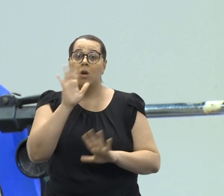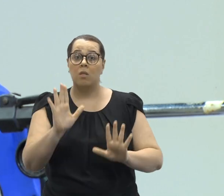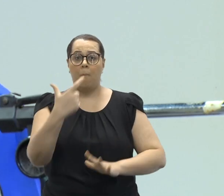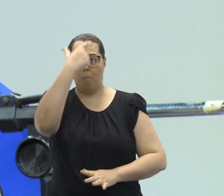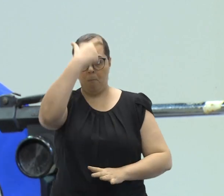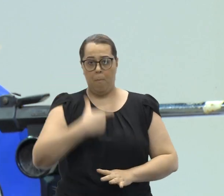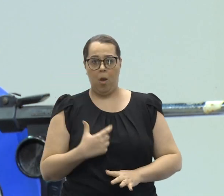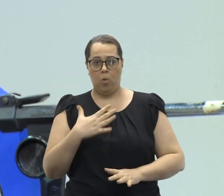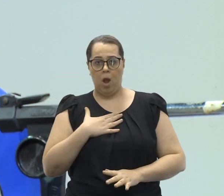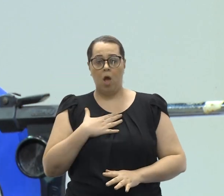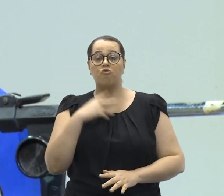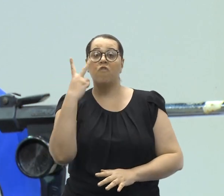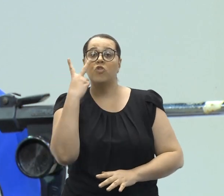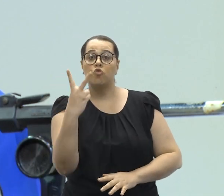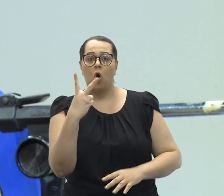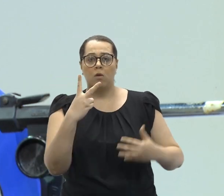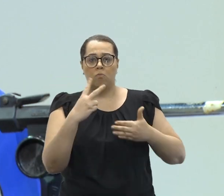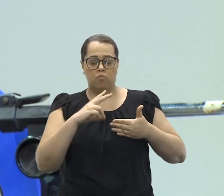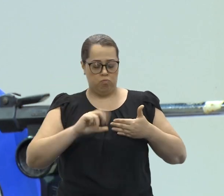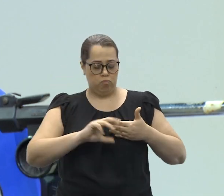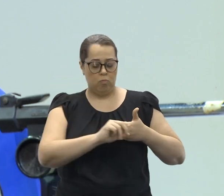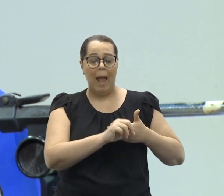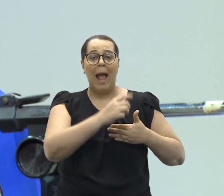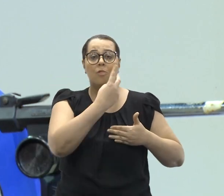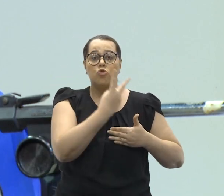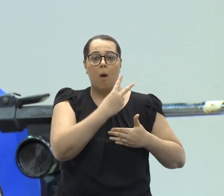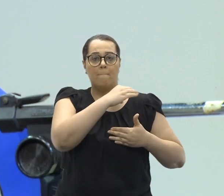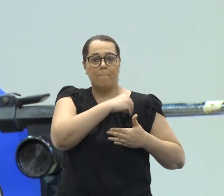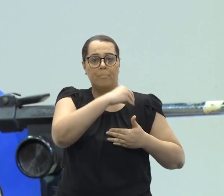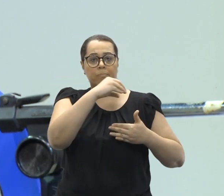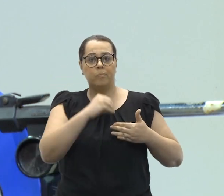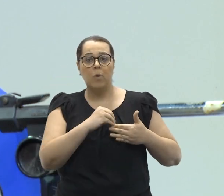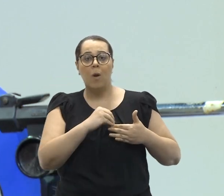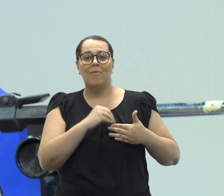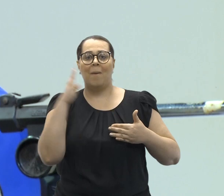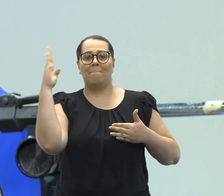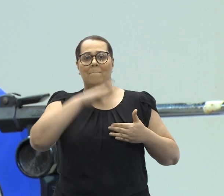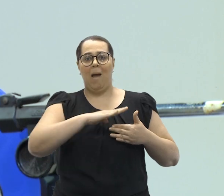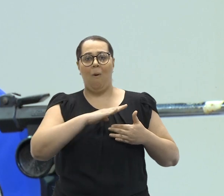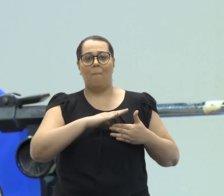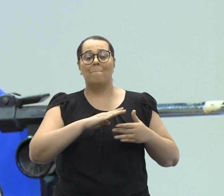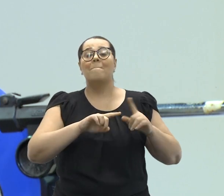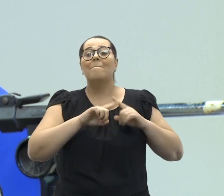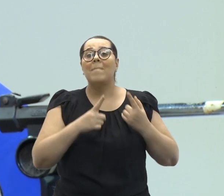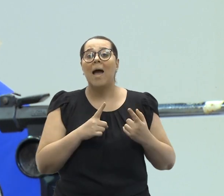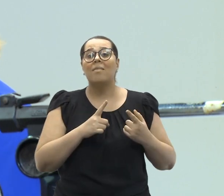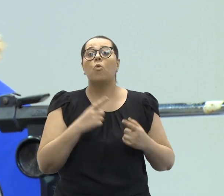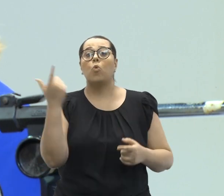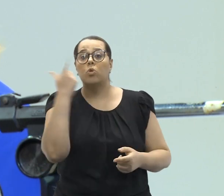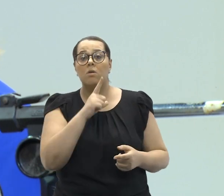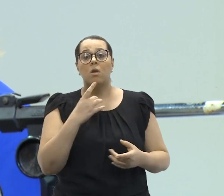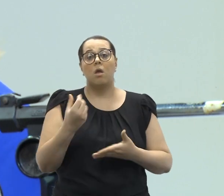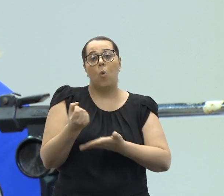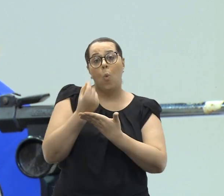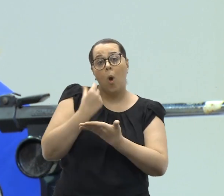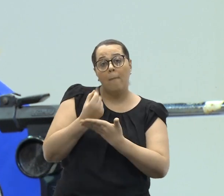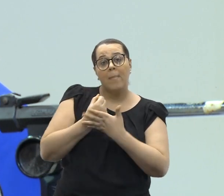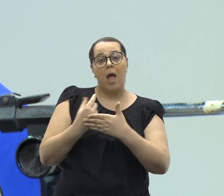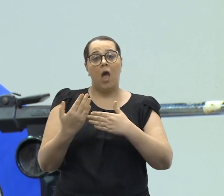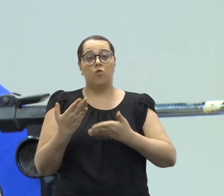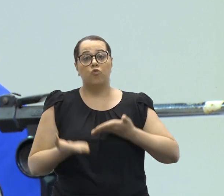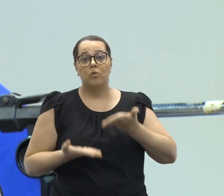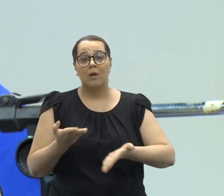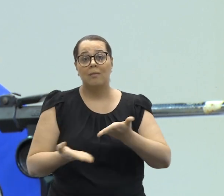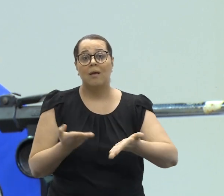caso, eu tive 2 tumores malignos, né? E, graças a Deus, eu estou respondendo muito bem. Uma outra pessoa que teve um